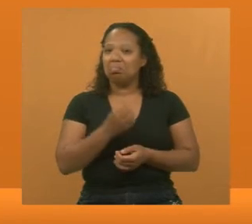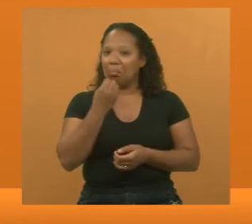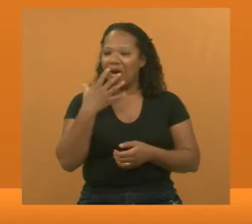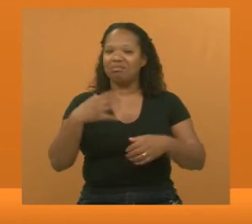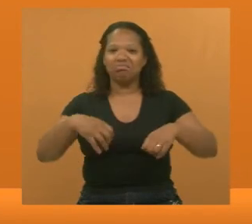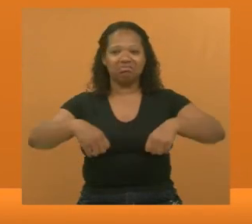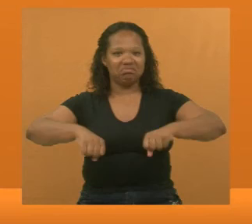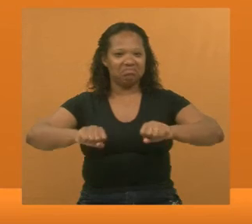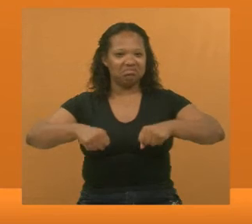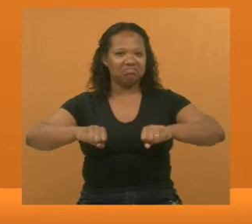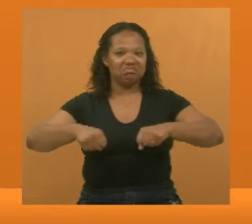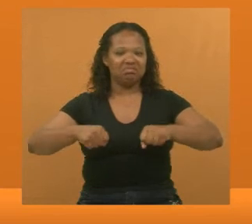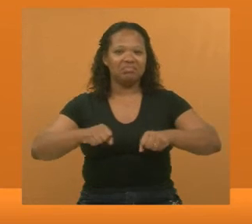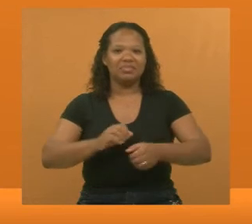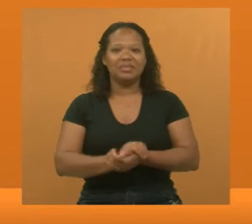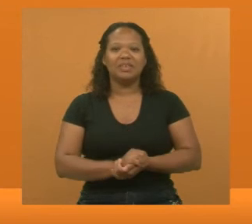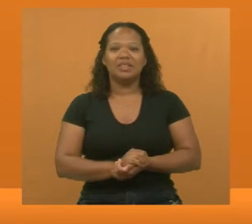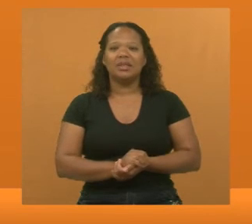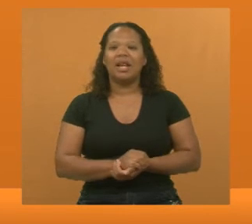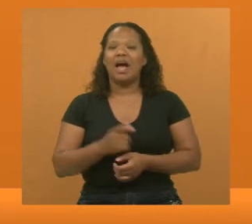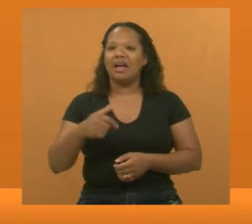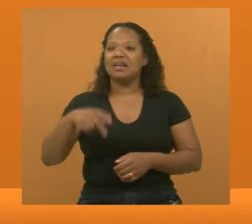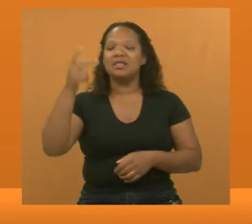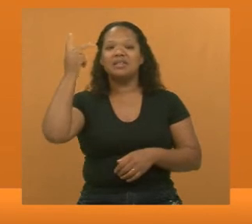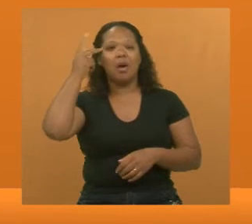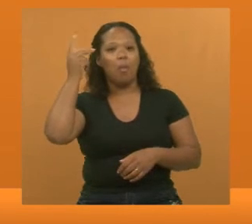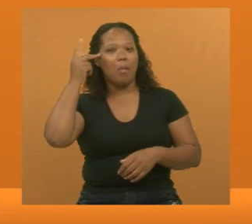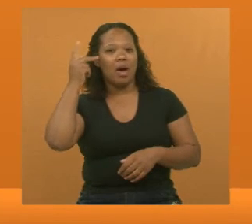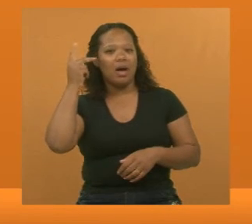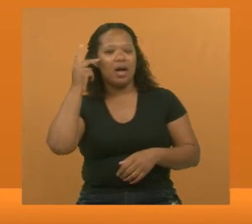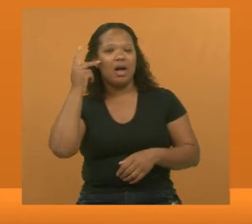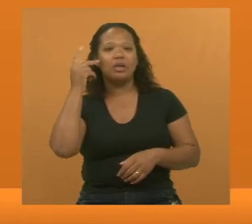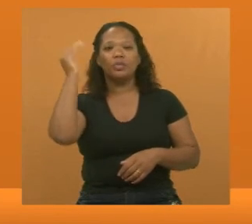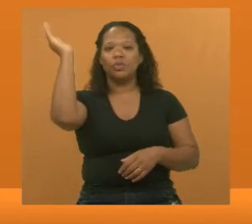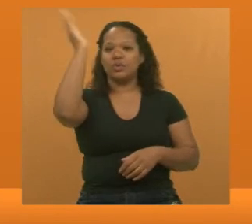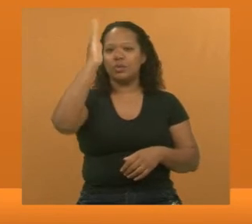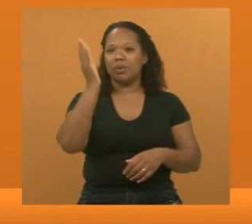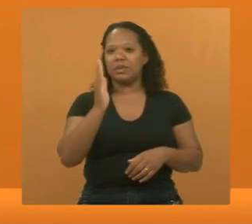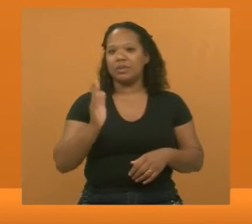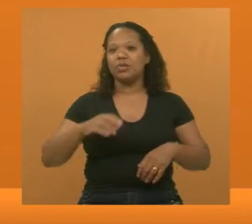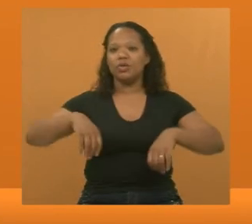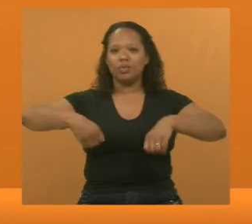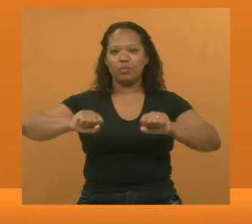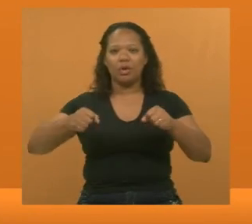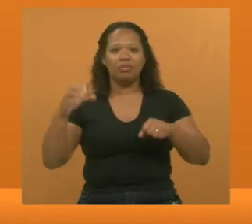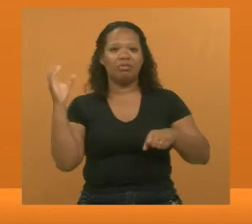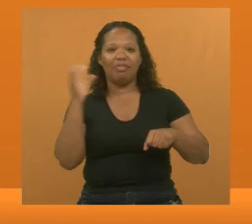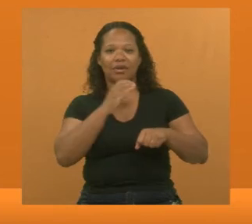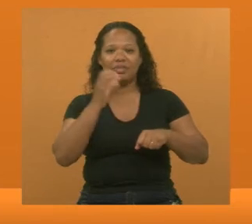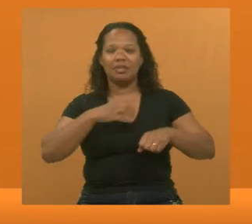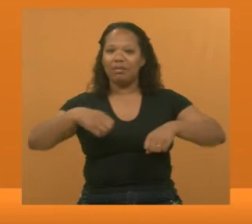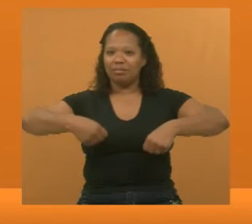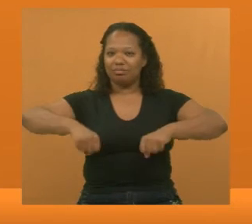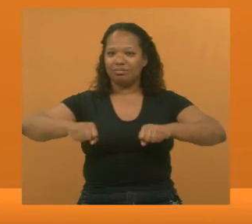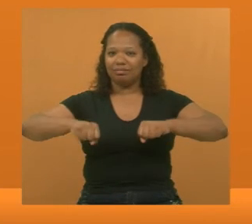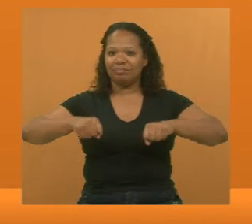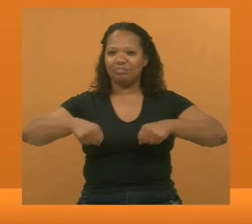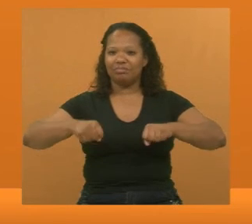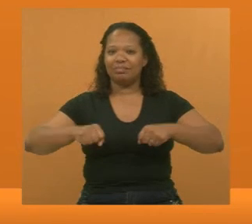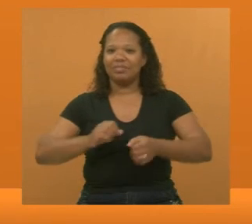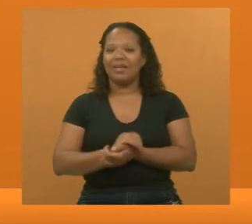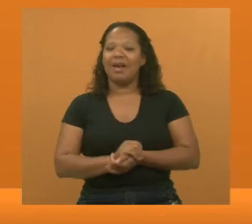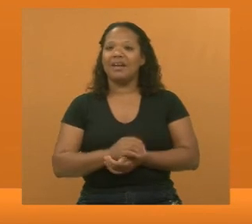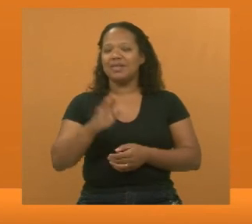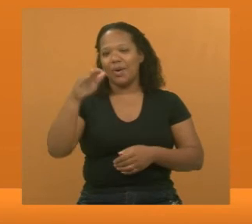piloto. Disputa aqui o Campeonato Paulista, o Campeonato Brasileiro de Moto Velocidade. Então essa é uma homenagem a